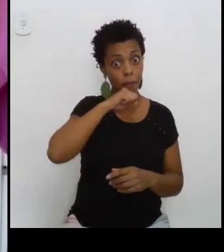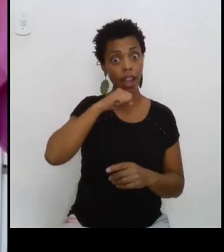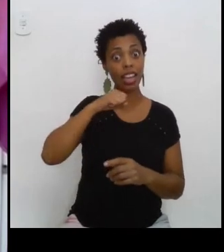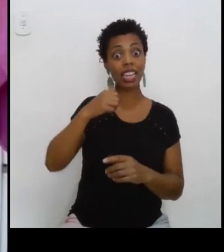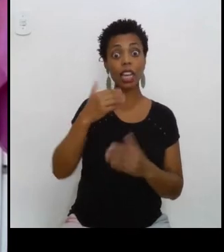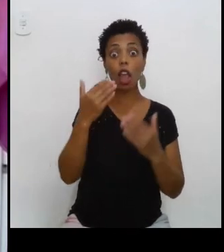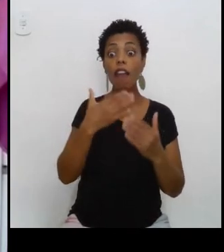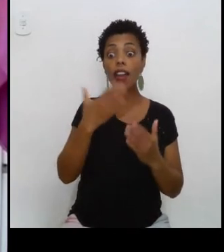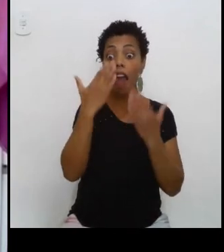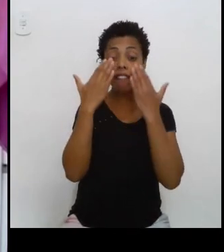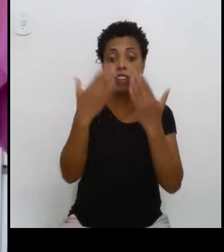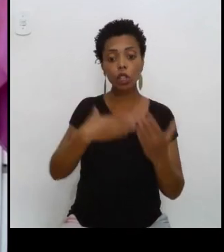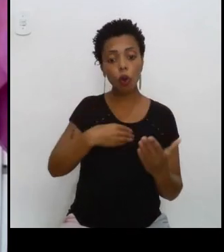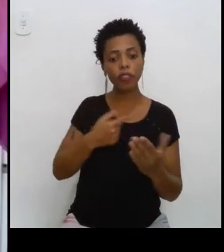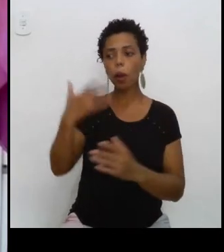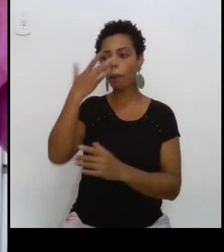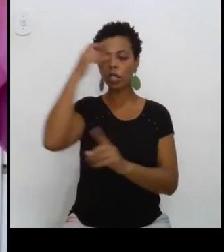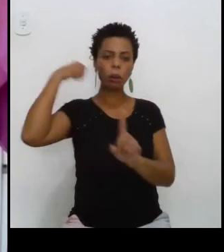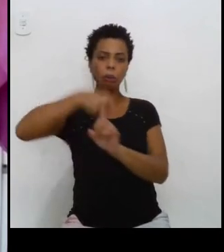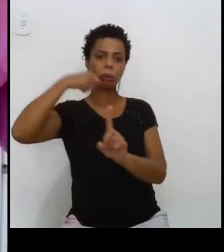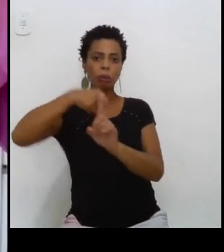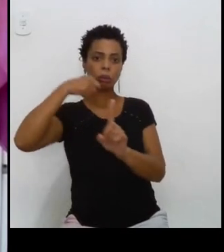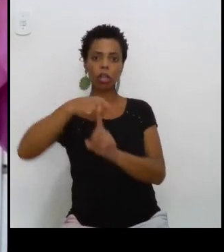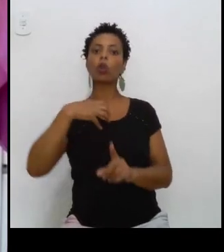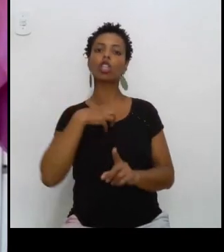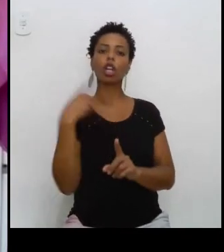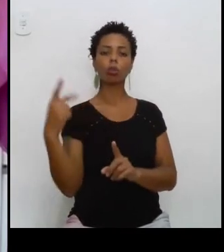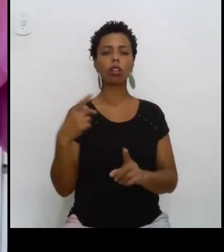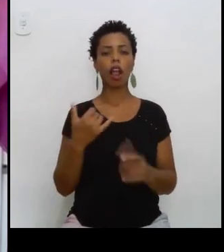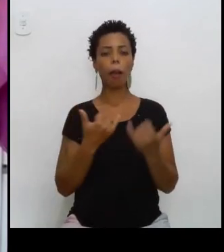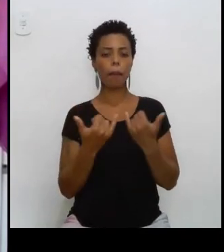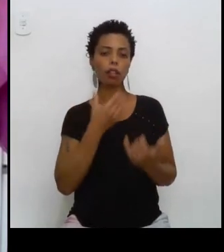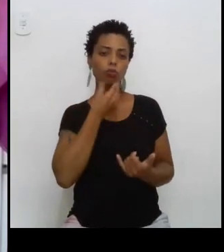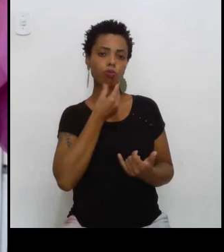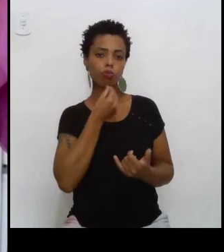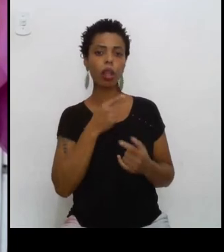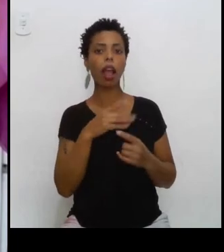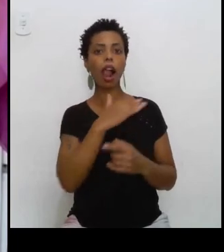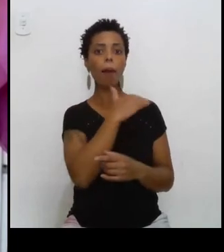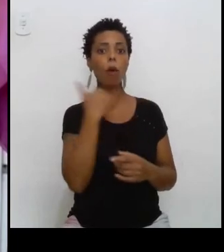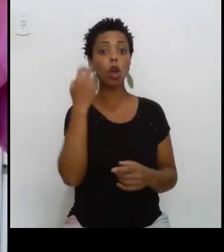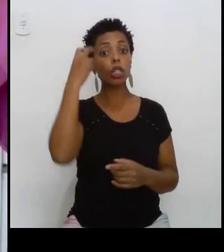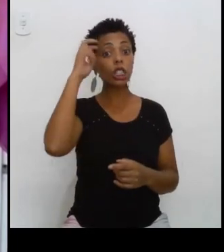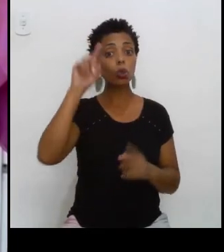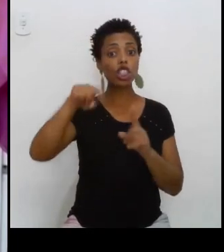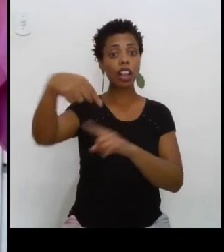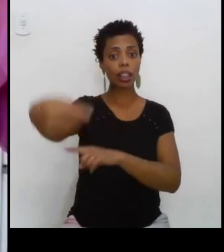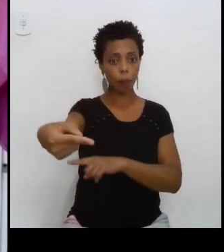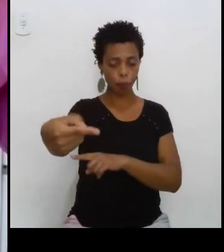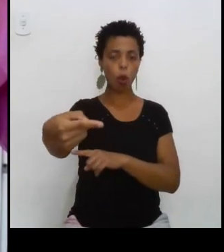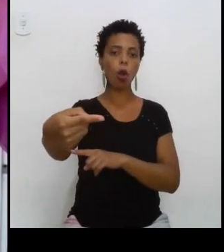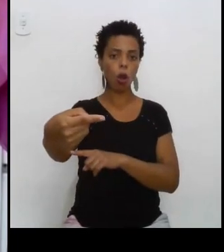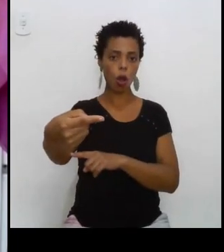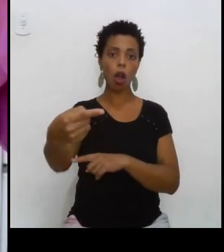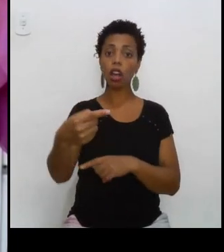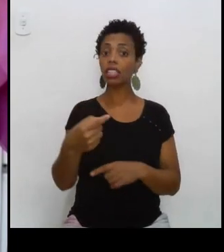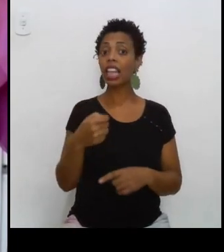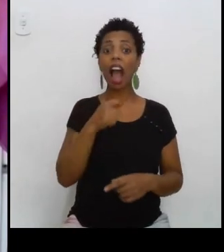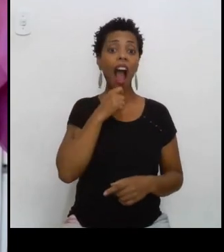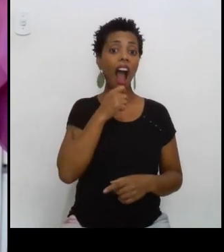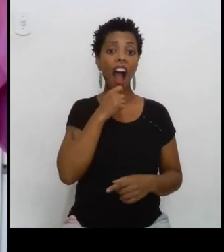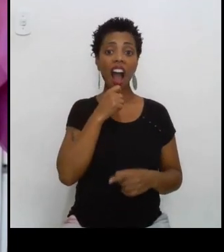frente de seu filho uma mulher já conhece mais utilizada em vindo a óbito cinco dias depois e a gente não tem ainda a